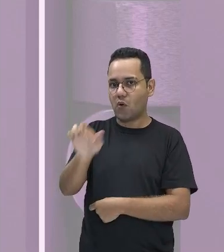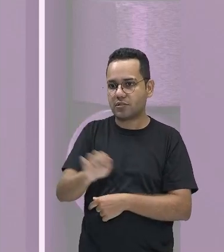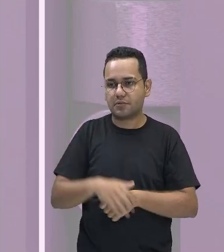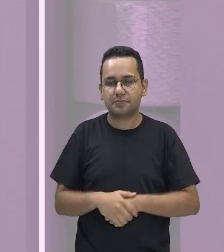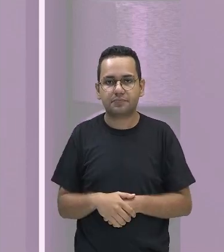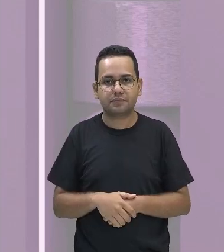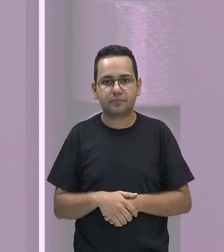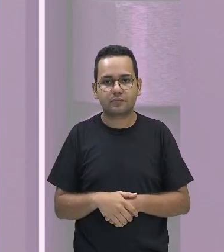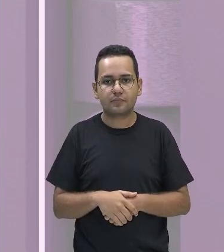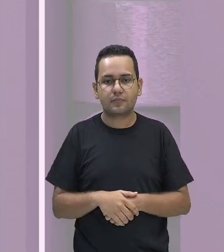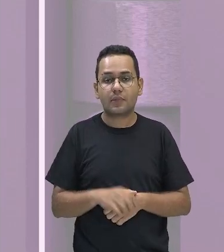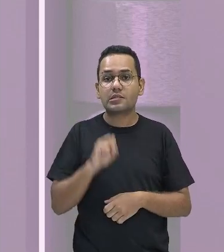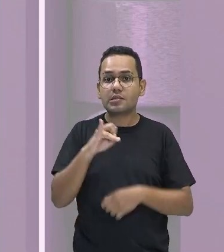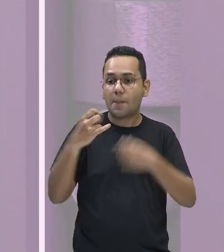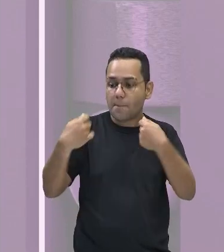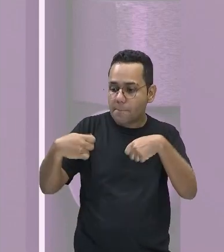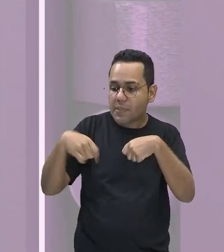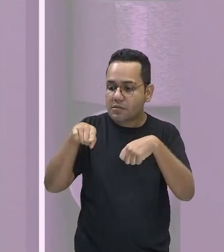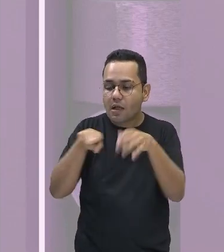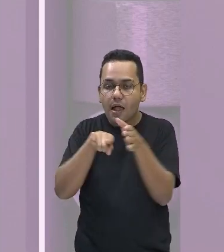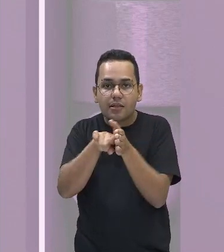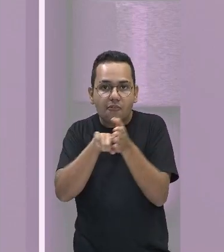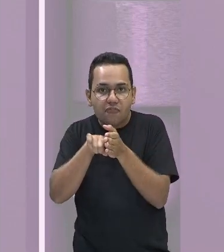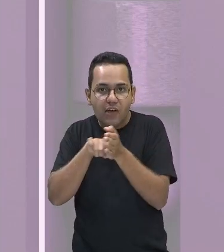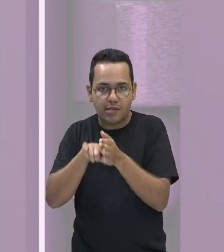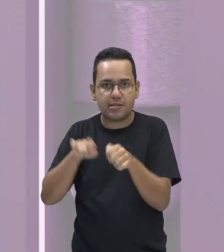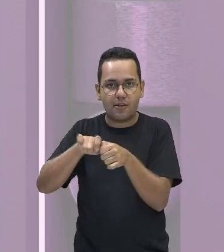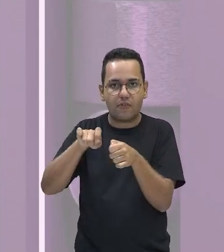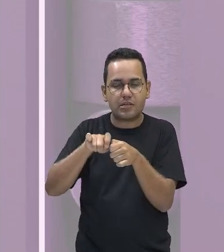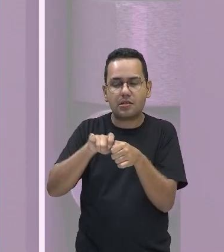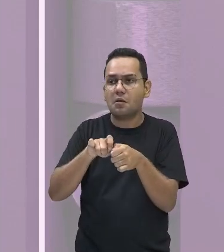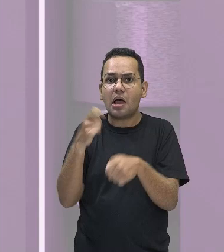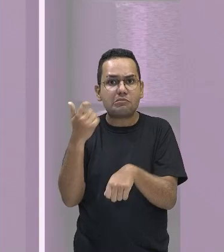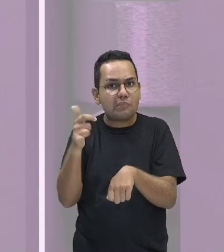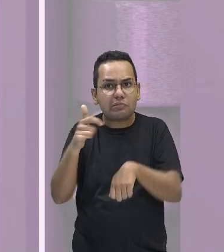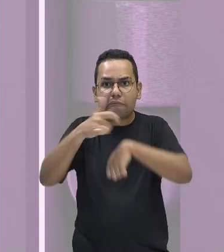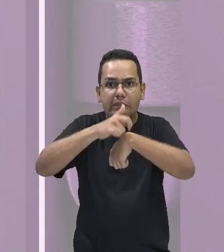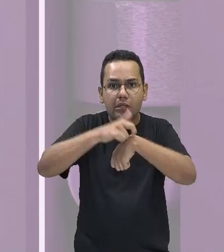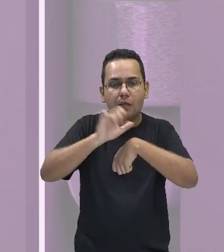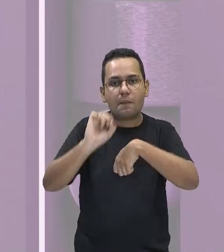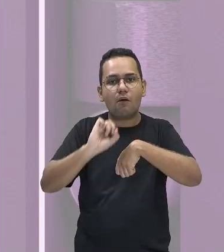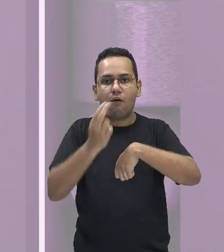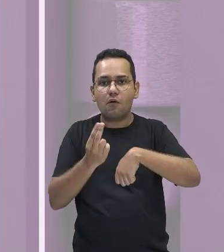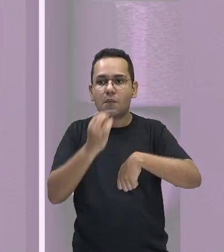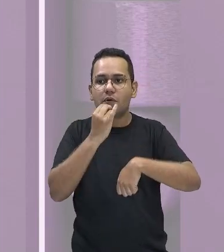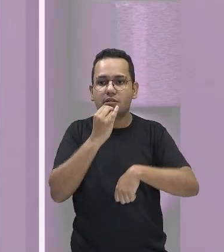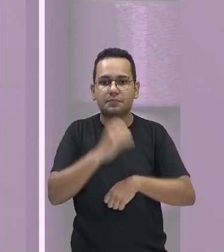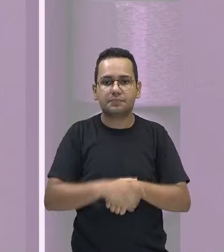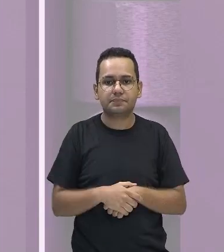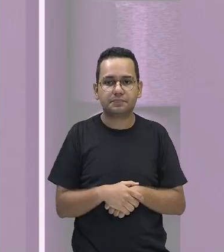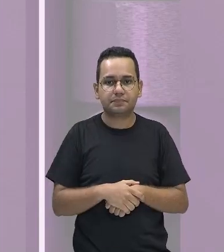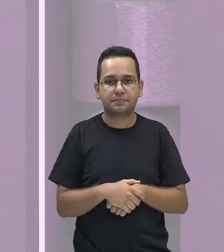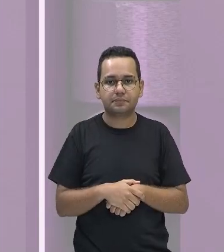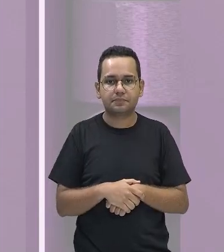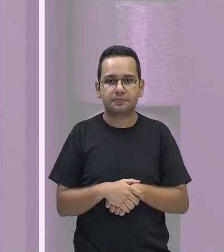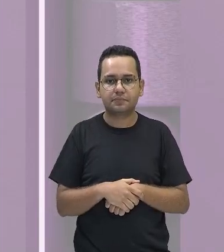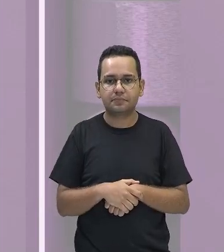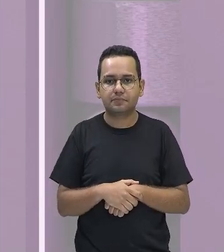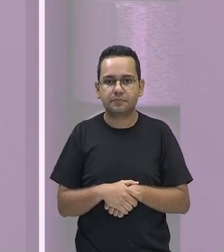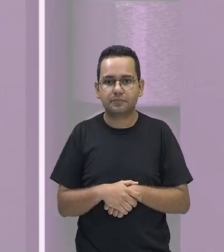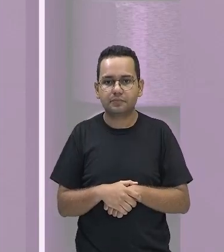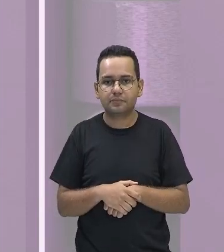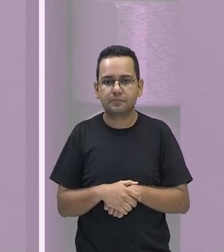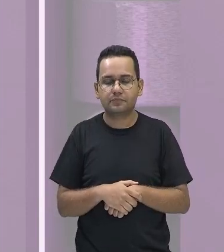fazer uma pesquisa, mas a gente não tem nem tempo e nem como, né, verificar ali toda